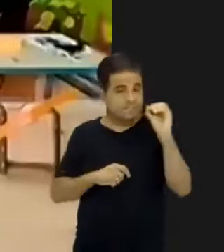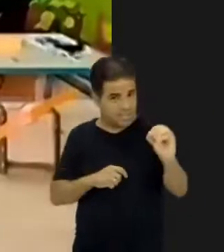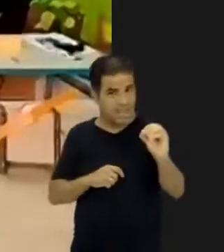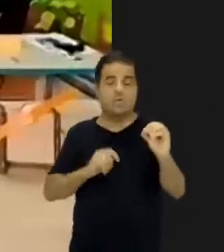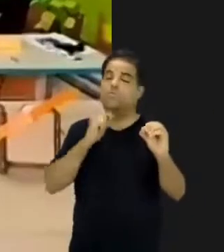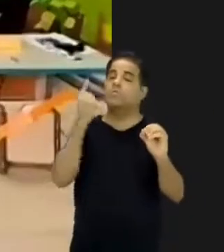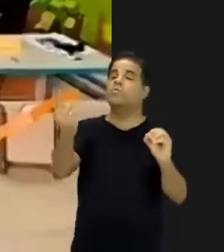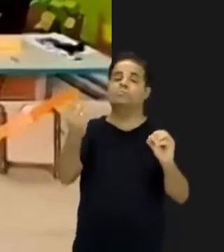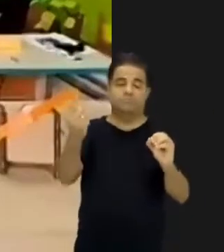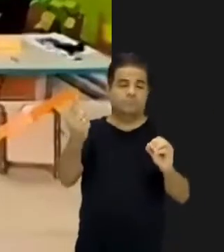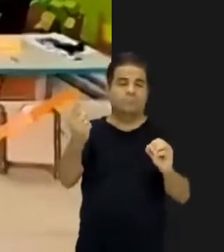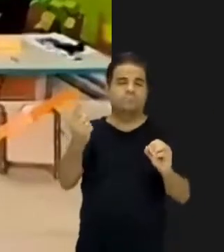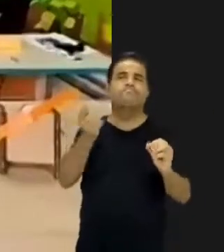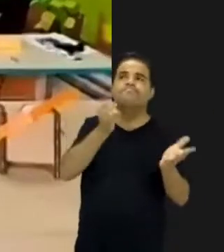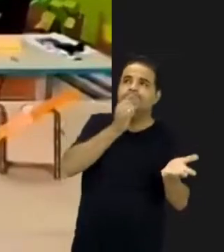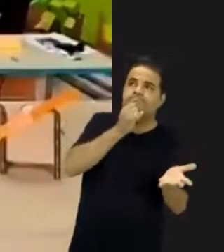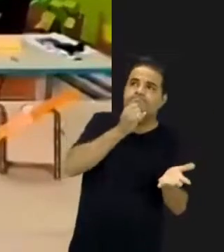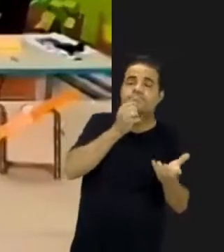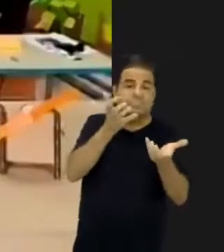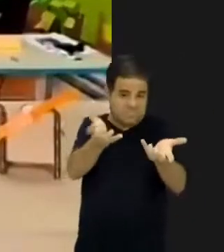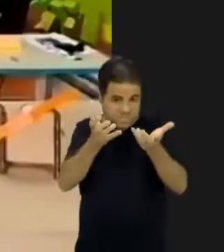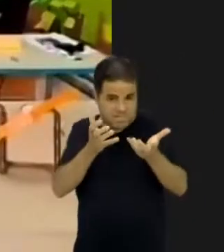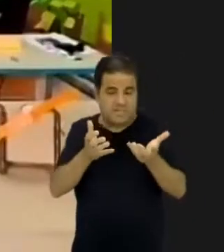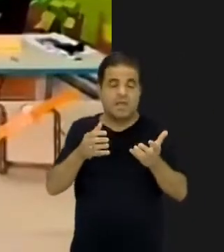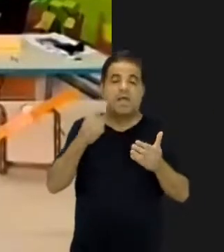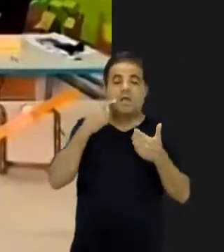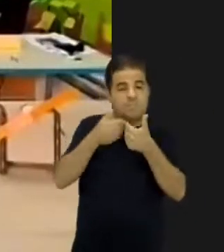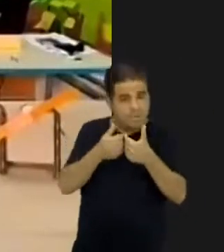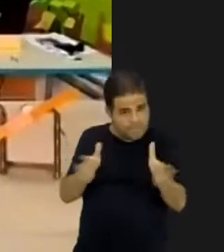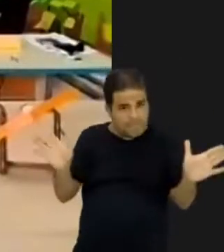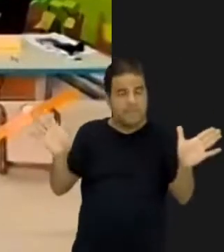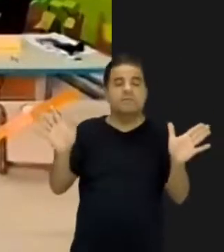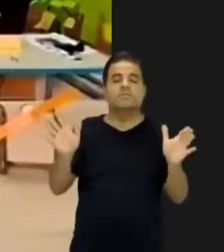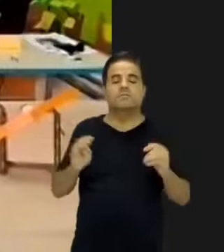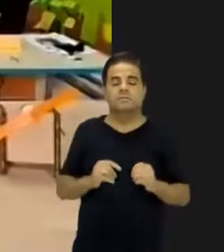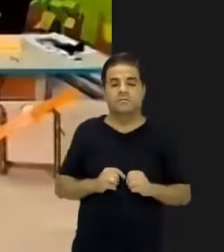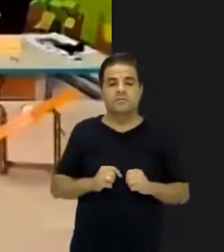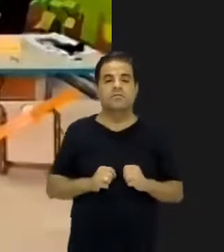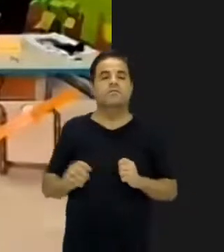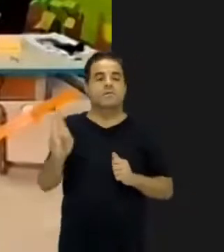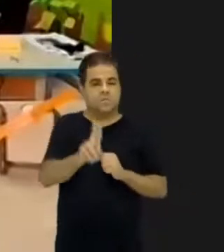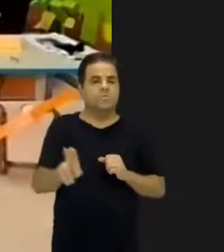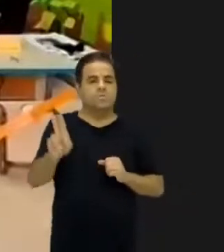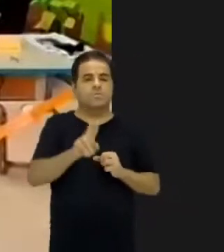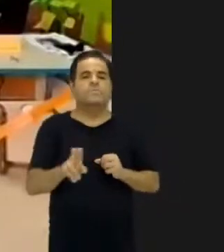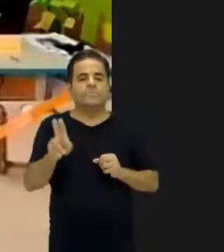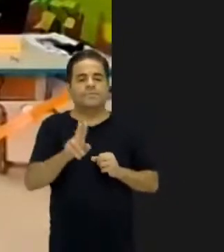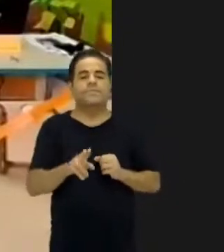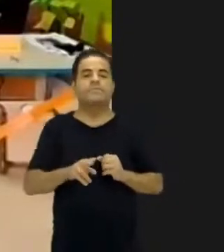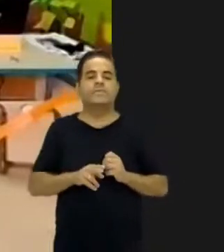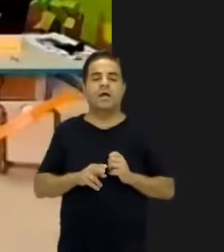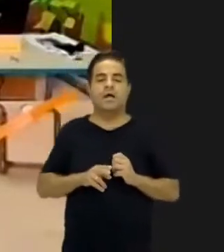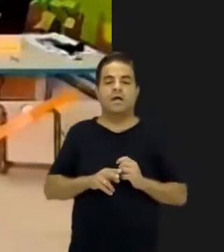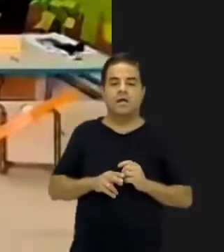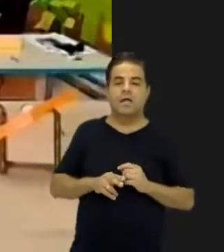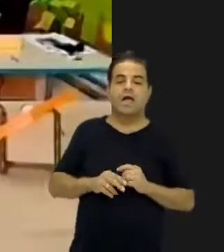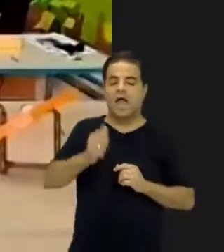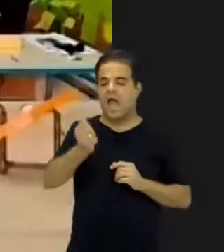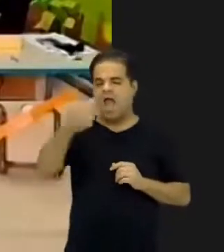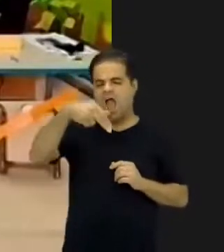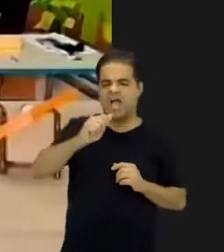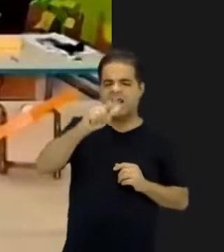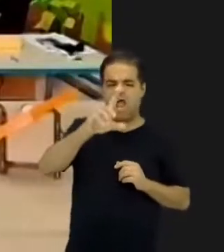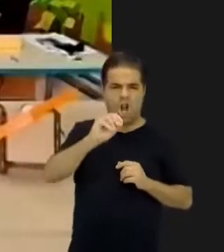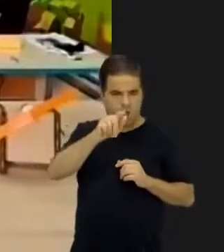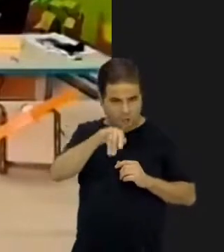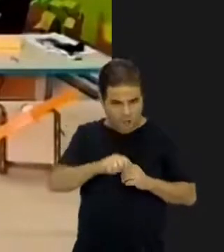1. Vamos supor que você queira ligar uma lâmpada. Eu preciso usar a analógica?